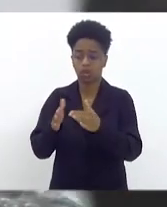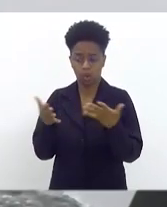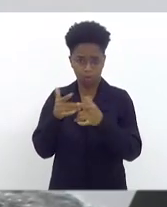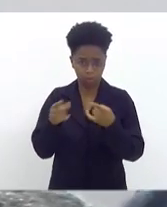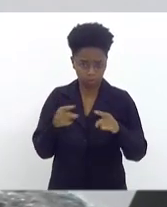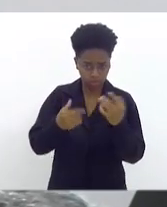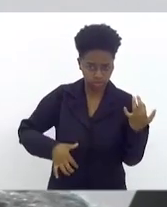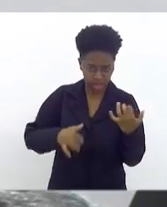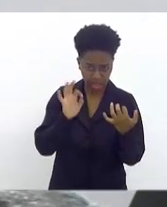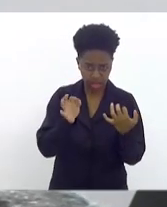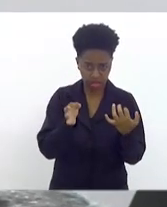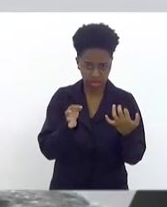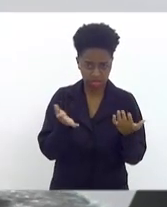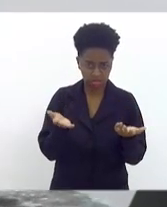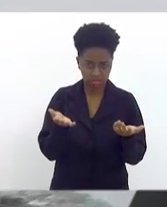tocar?